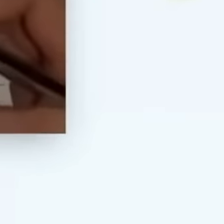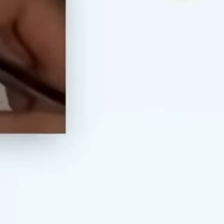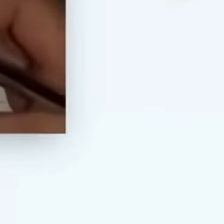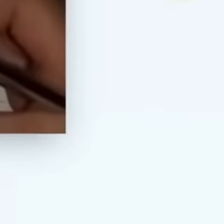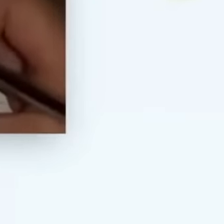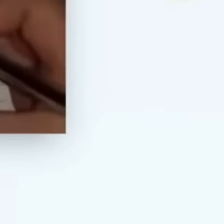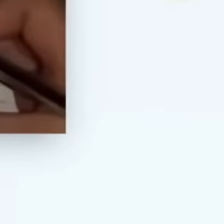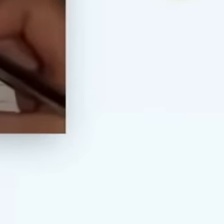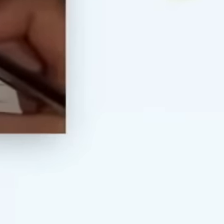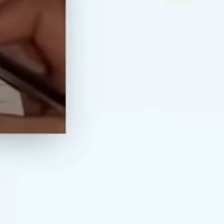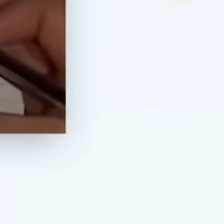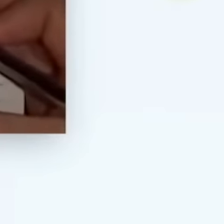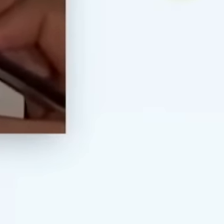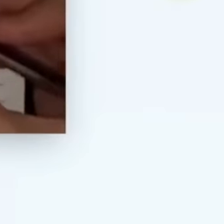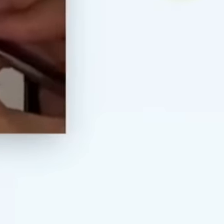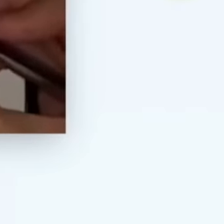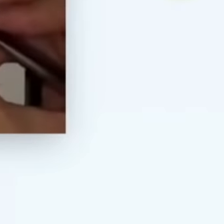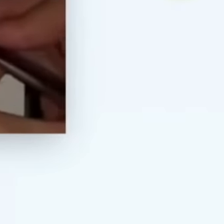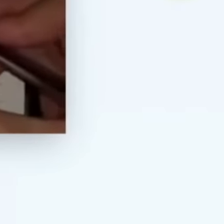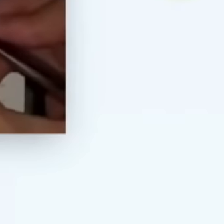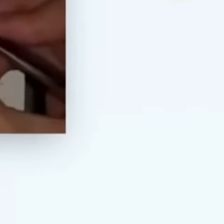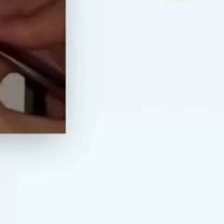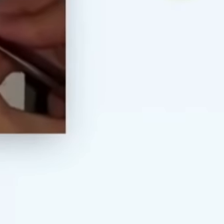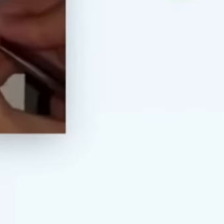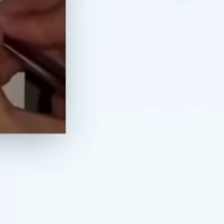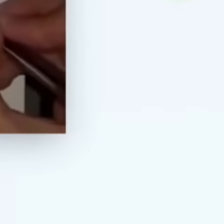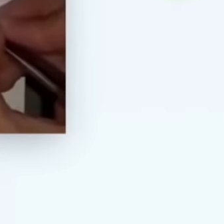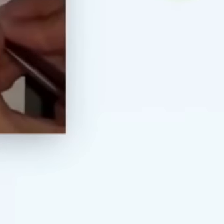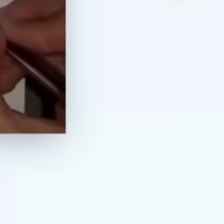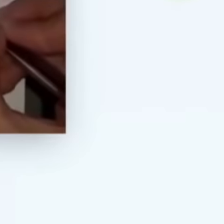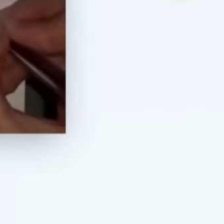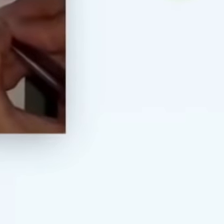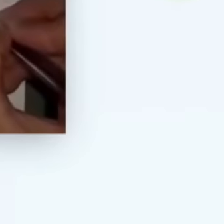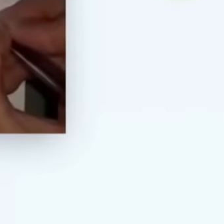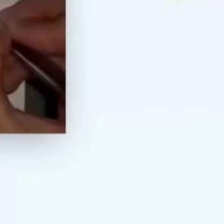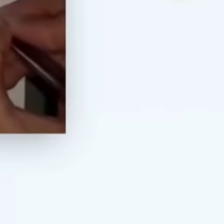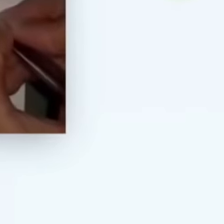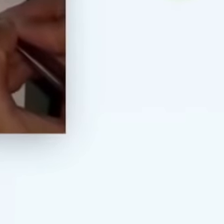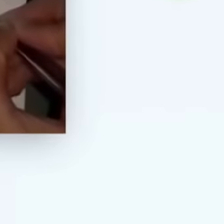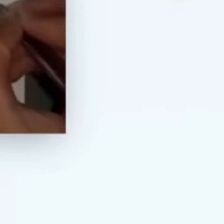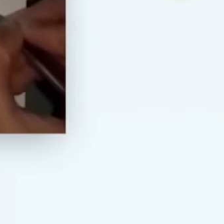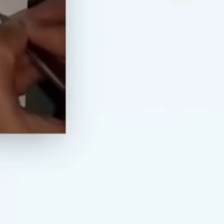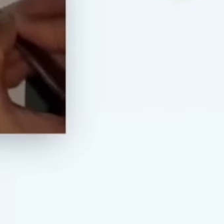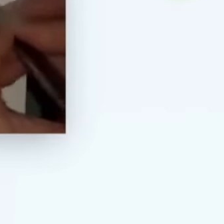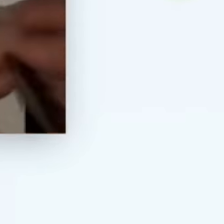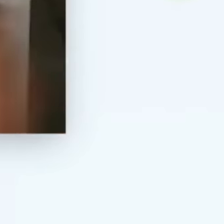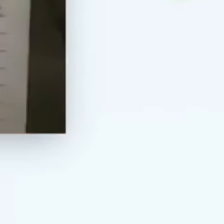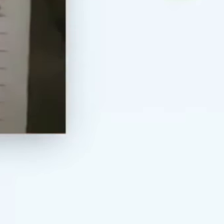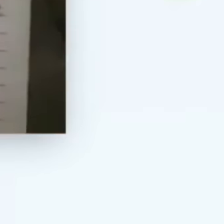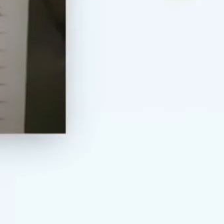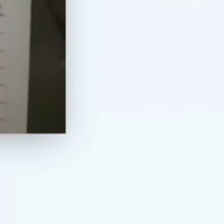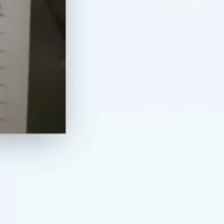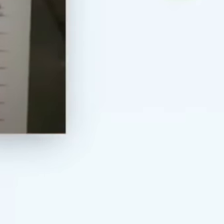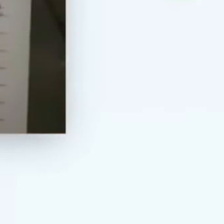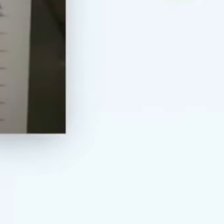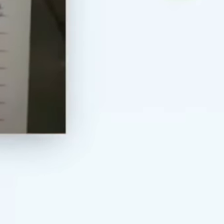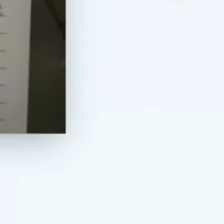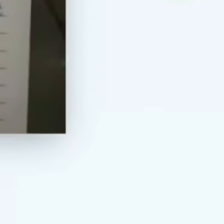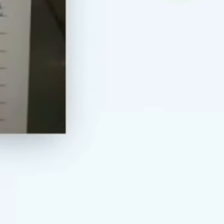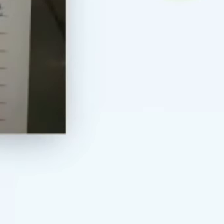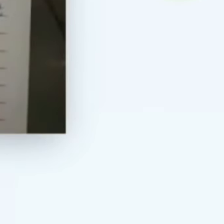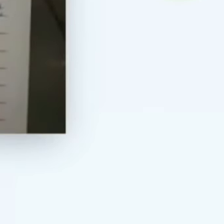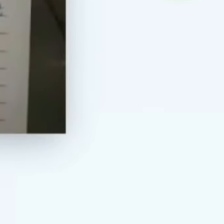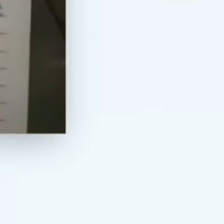E aí a mãe favorite Sport